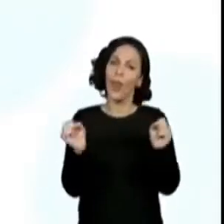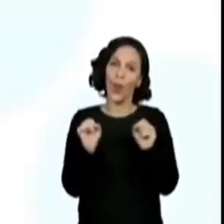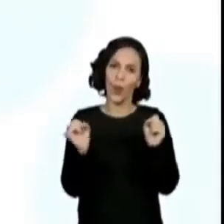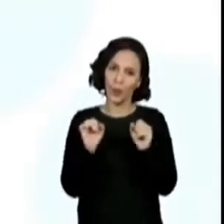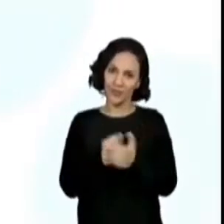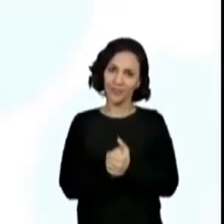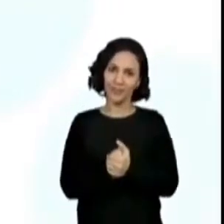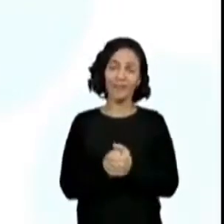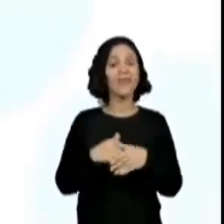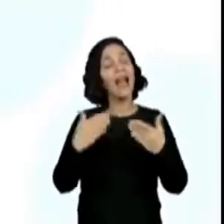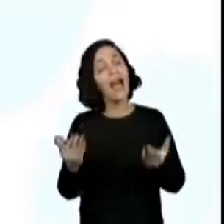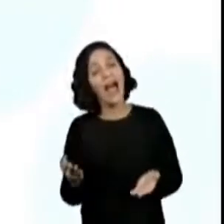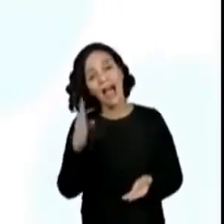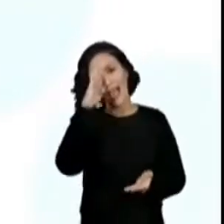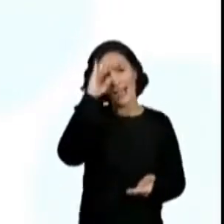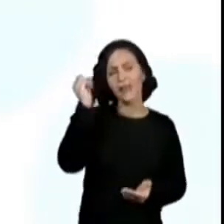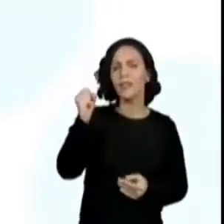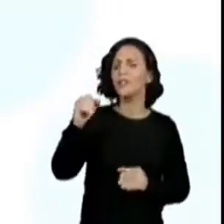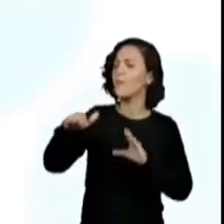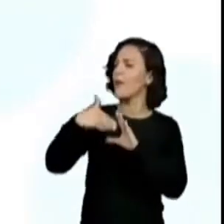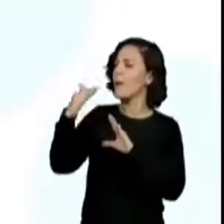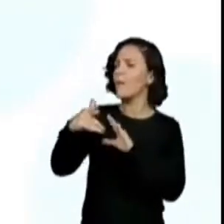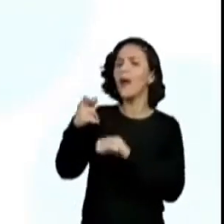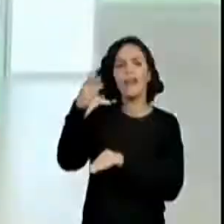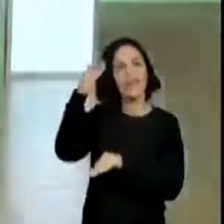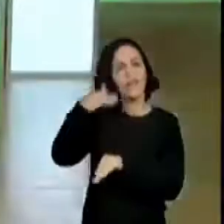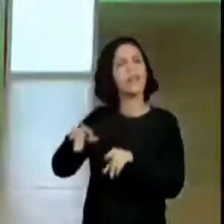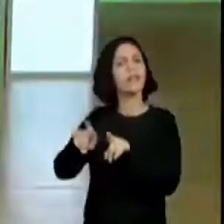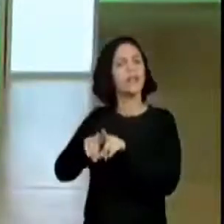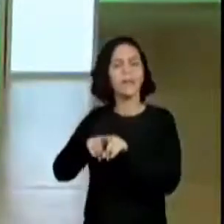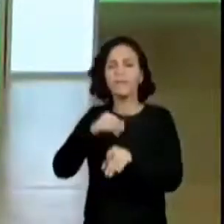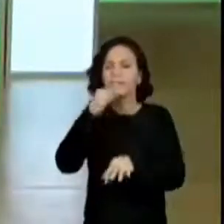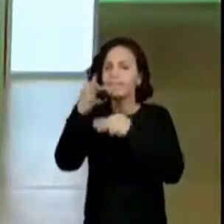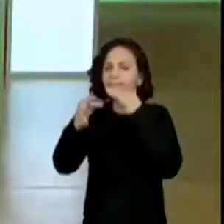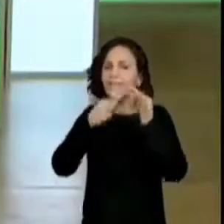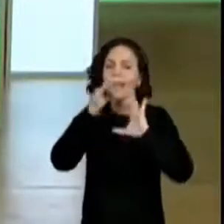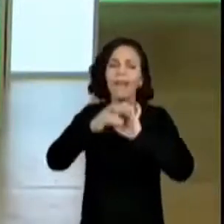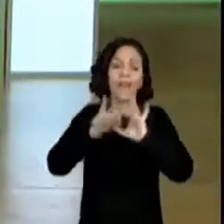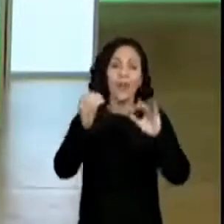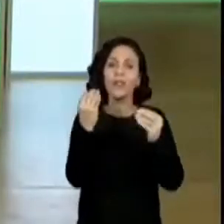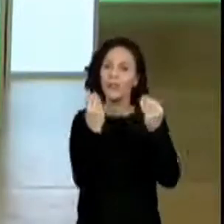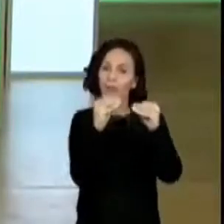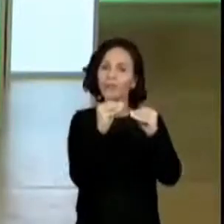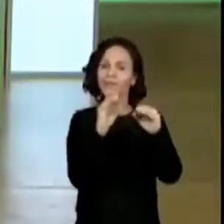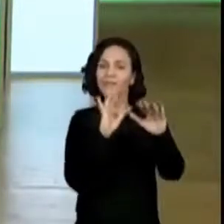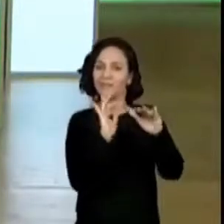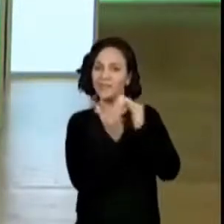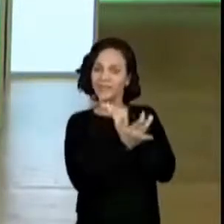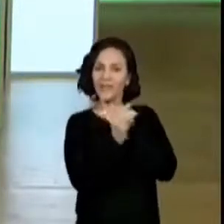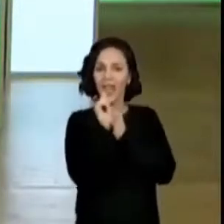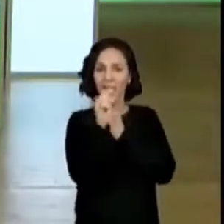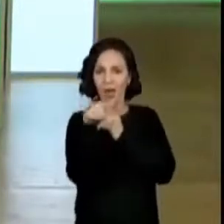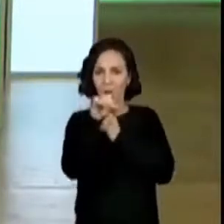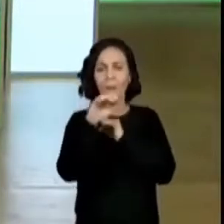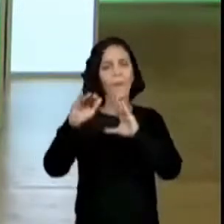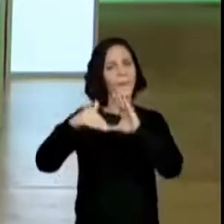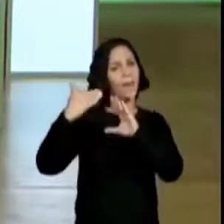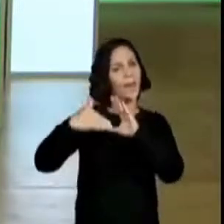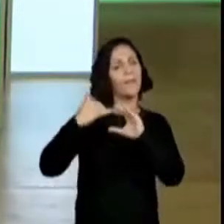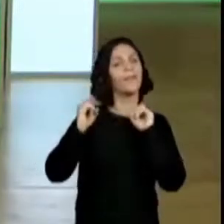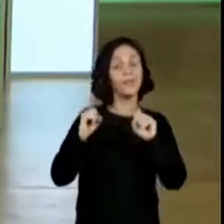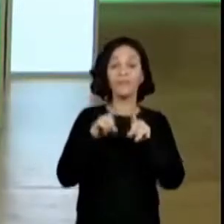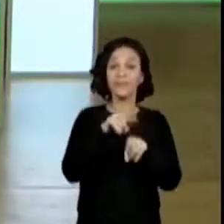E assim, assim, por favor, eu aceito muito, acho que a Fran também. Também. Acho que pode marcar ali a Fran também, mandando para ela. E